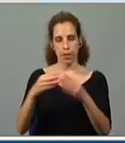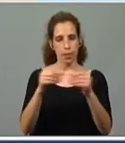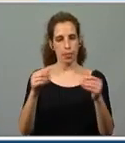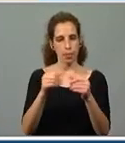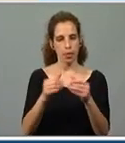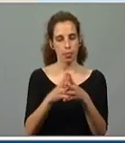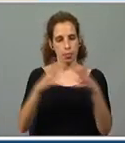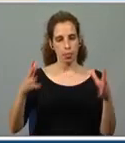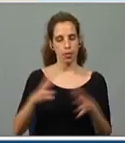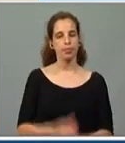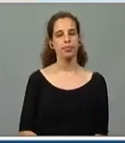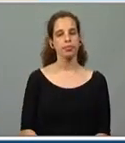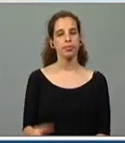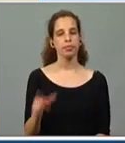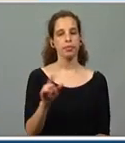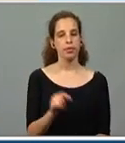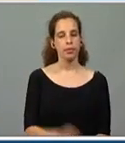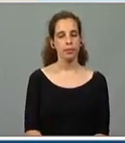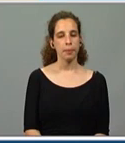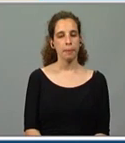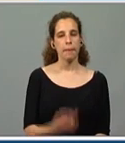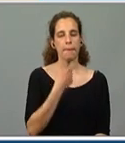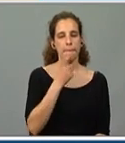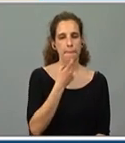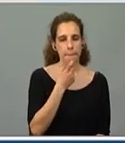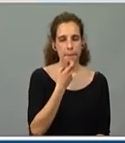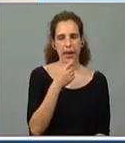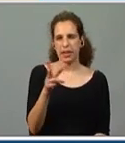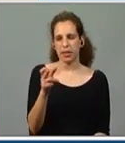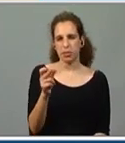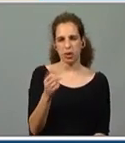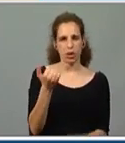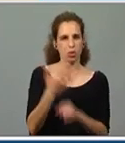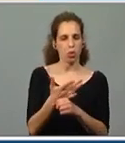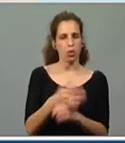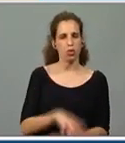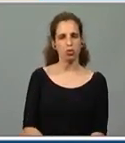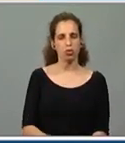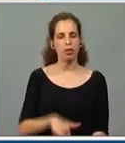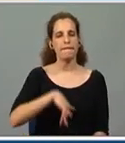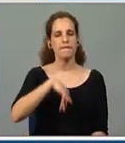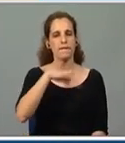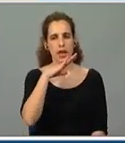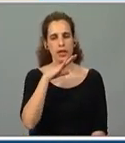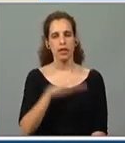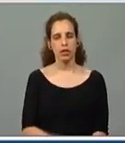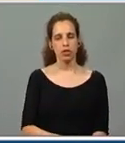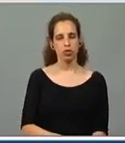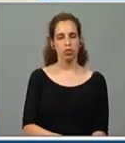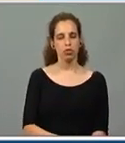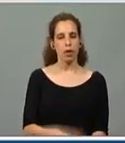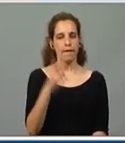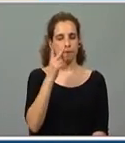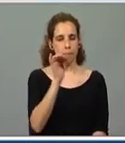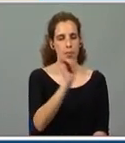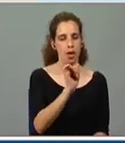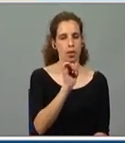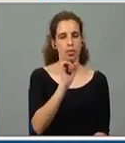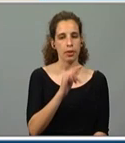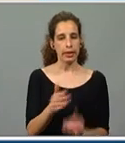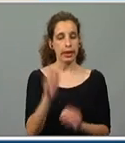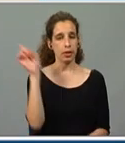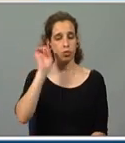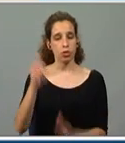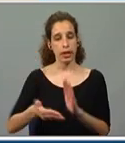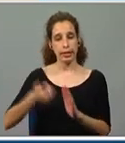maiores dimensões, tais como pequenas pedras, pedaços de madeira e outros resíduos vegetais ou animais que é importante retirar numa fase